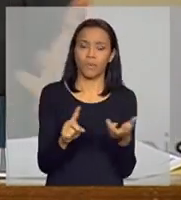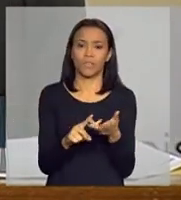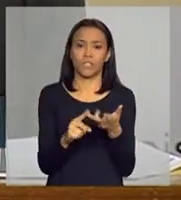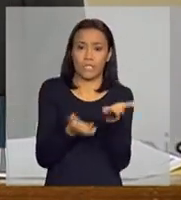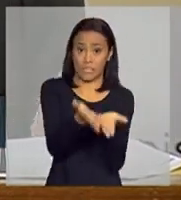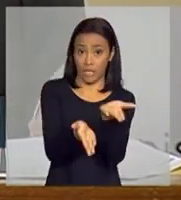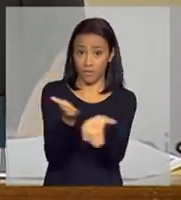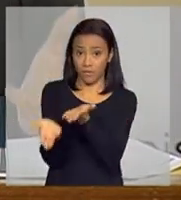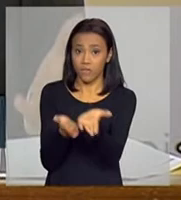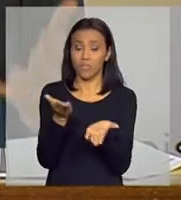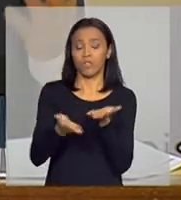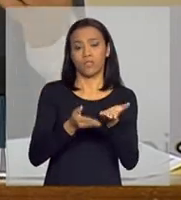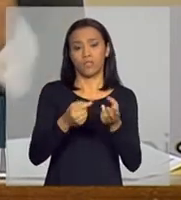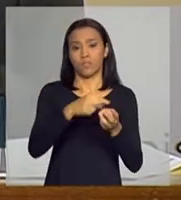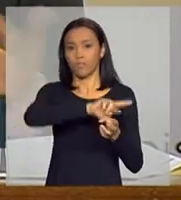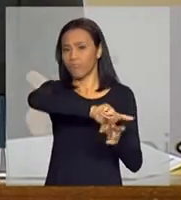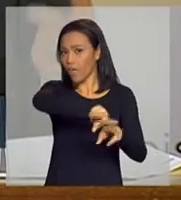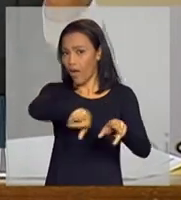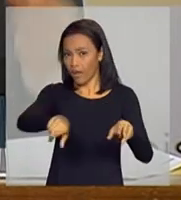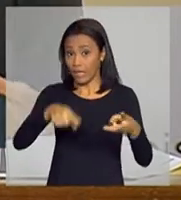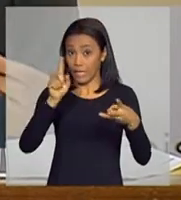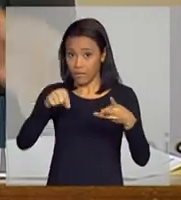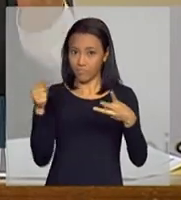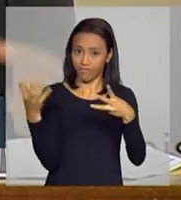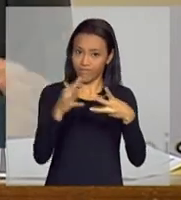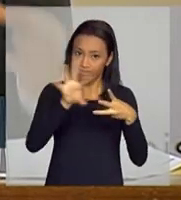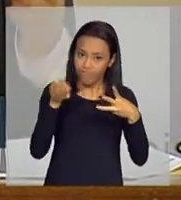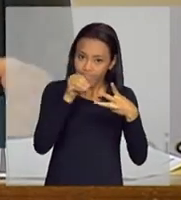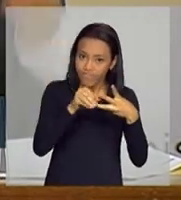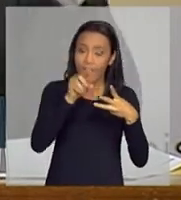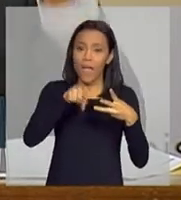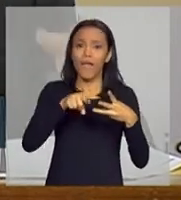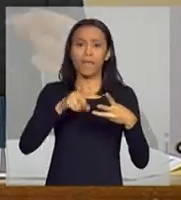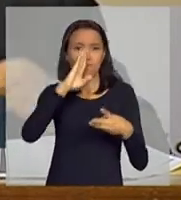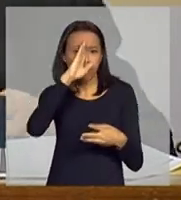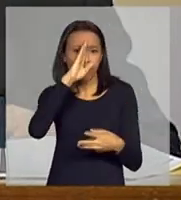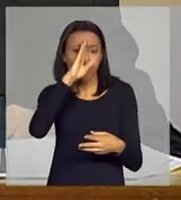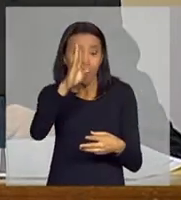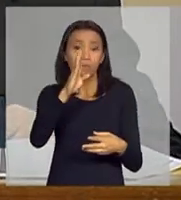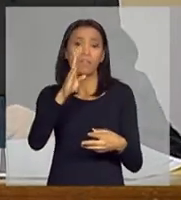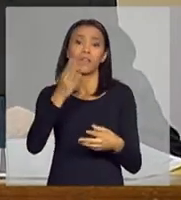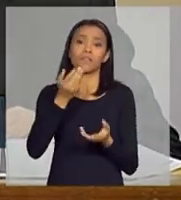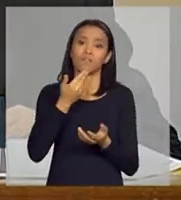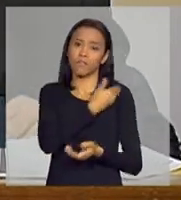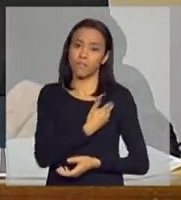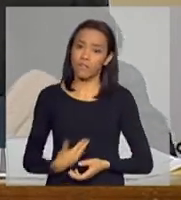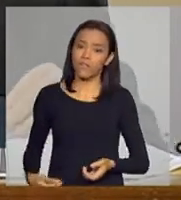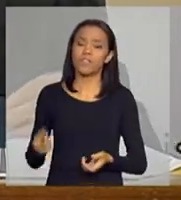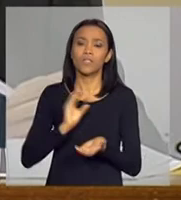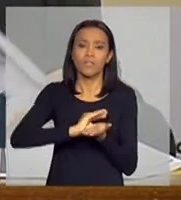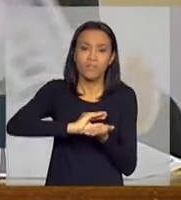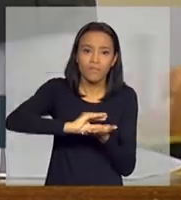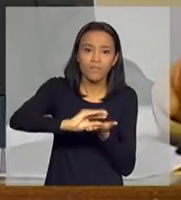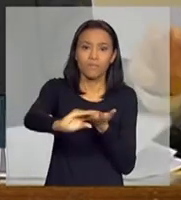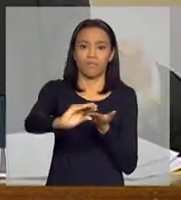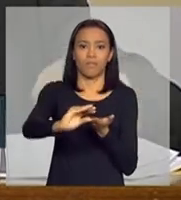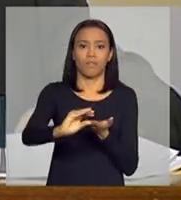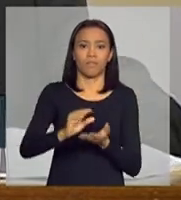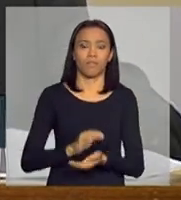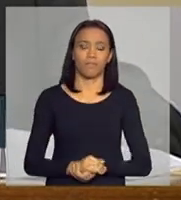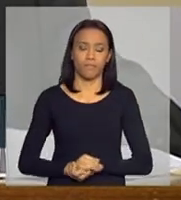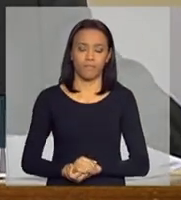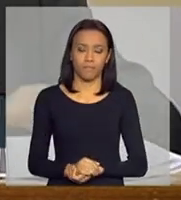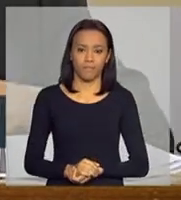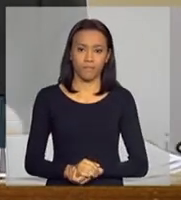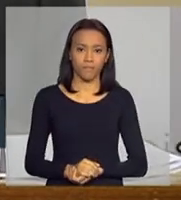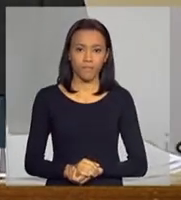serviços etc então e Isto mostra a prioridade de governo com investimento e produção passamos adiante